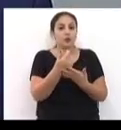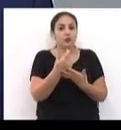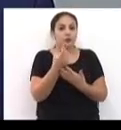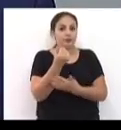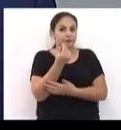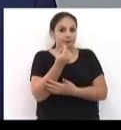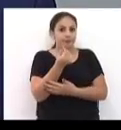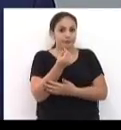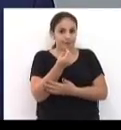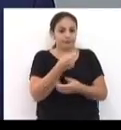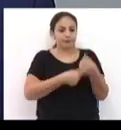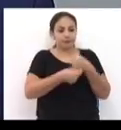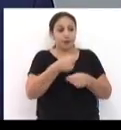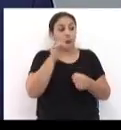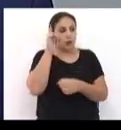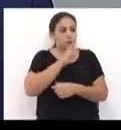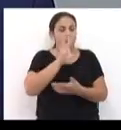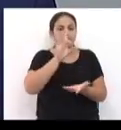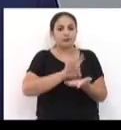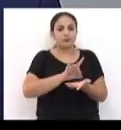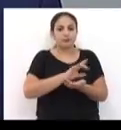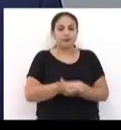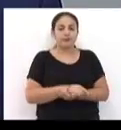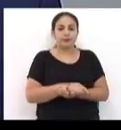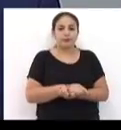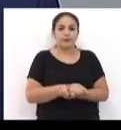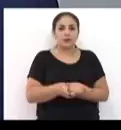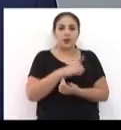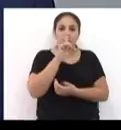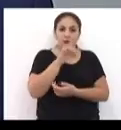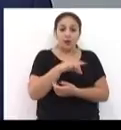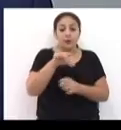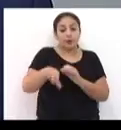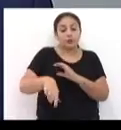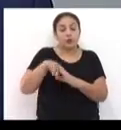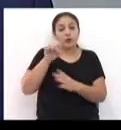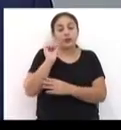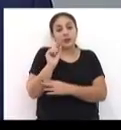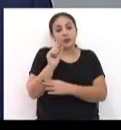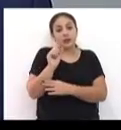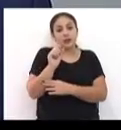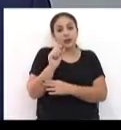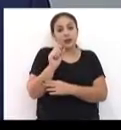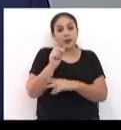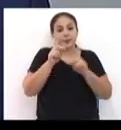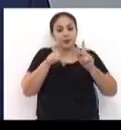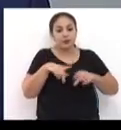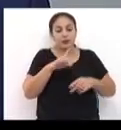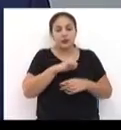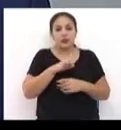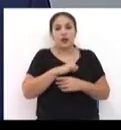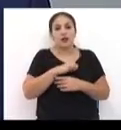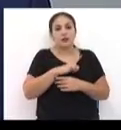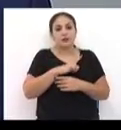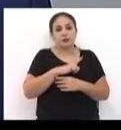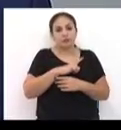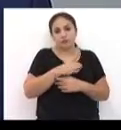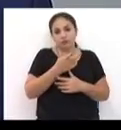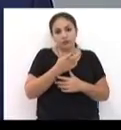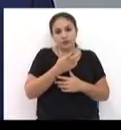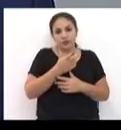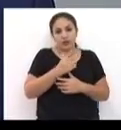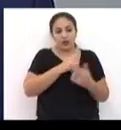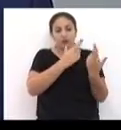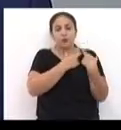ela ser execuível, executável. Então, é uma opção que quem está à frente da Prefeitura Municipal, ou